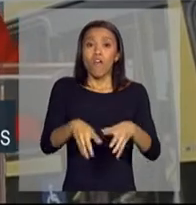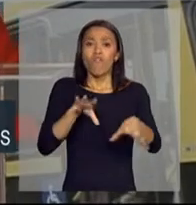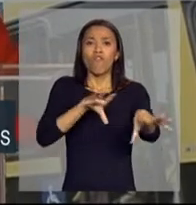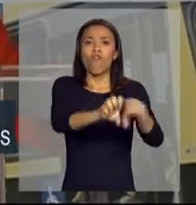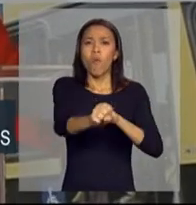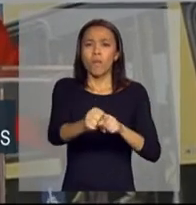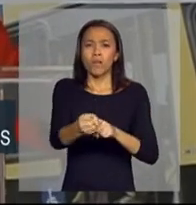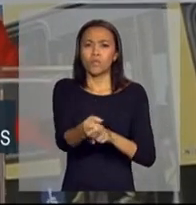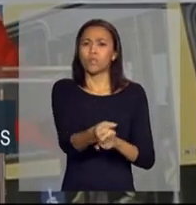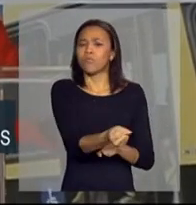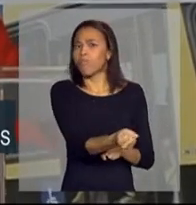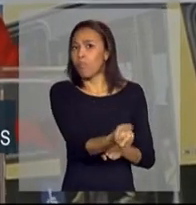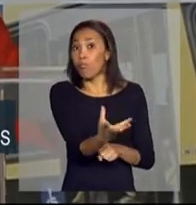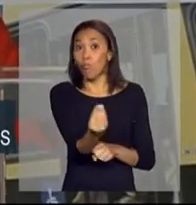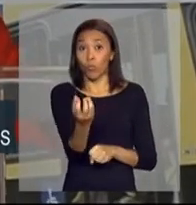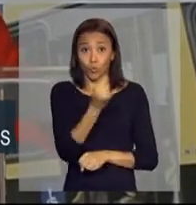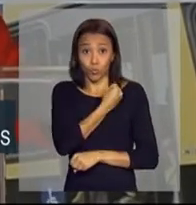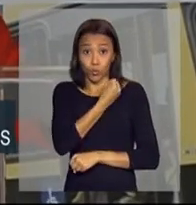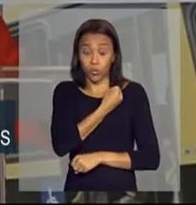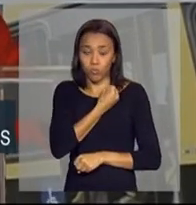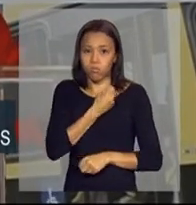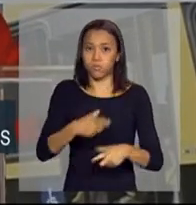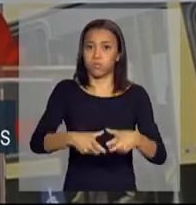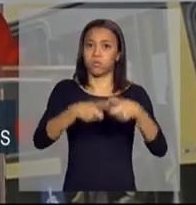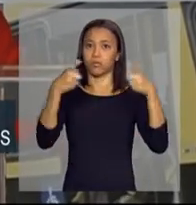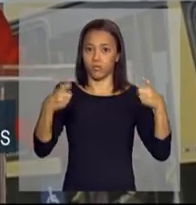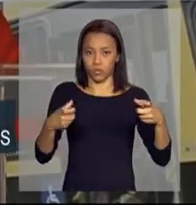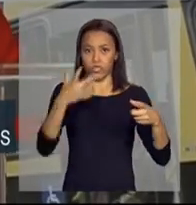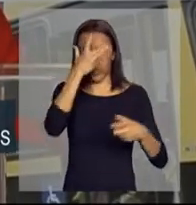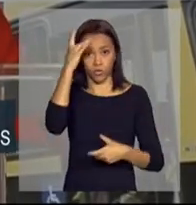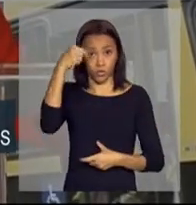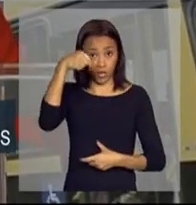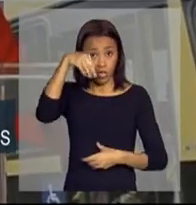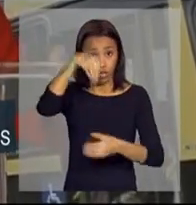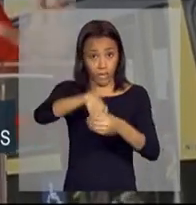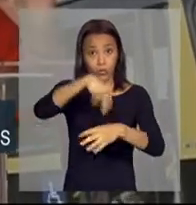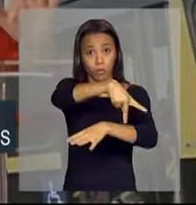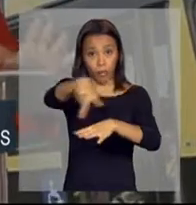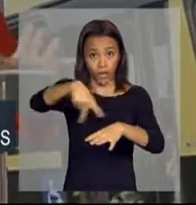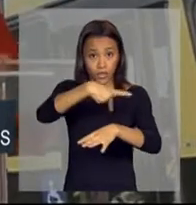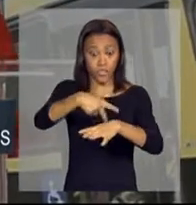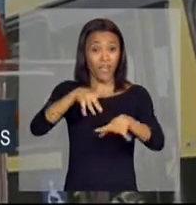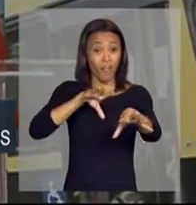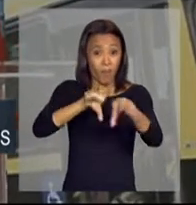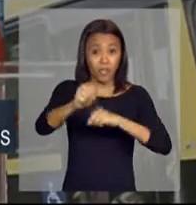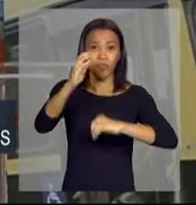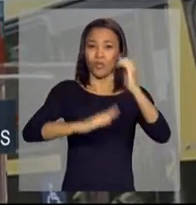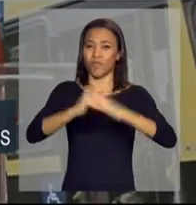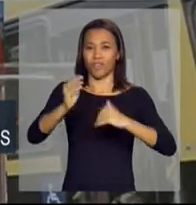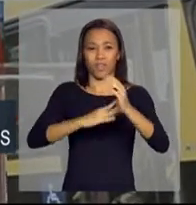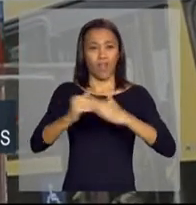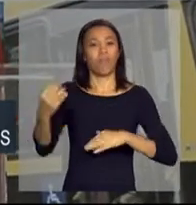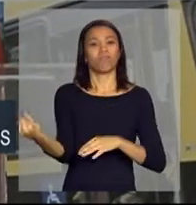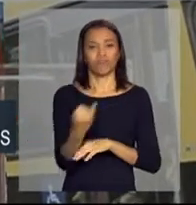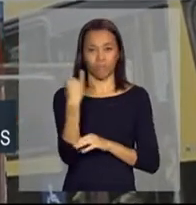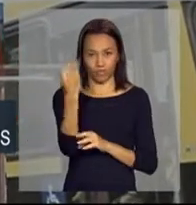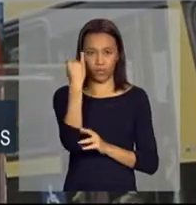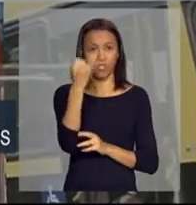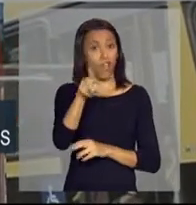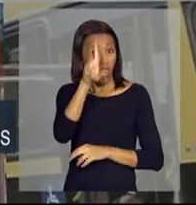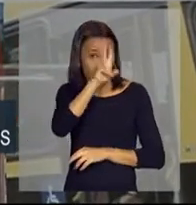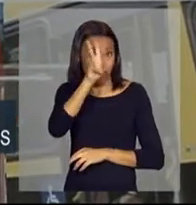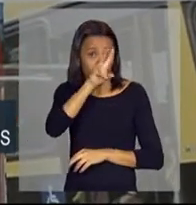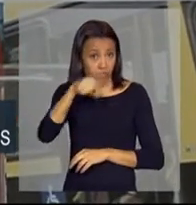o maior número de pessoas no país. E formação profissional é crucial. Lembro a vocês que